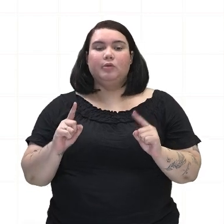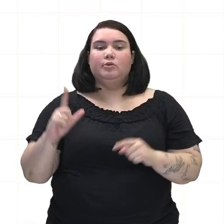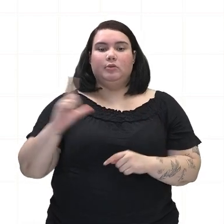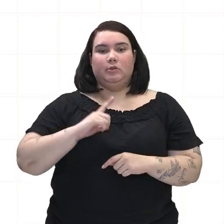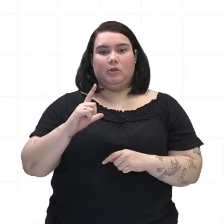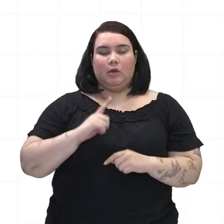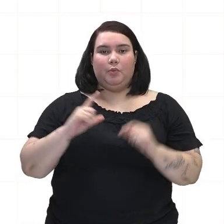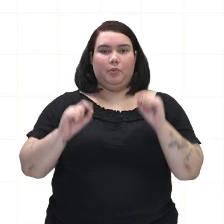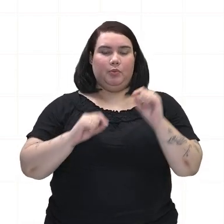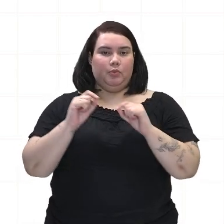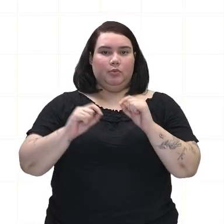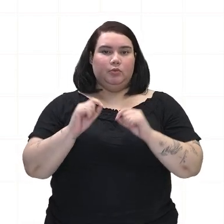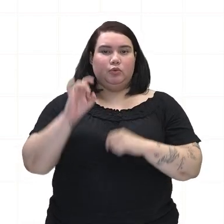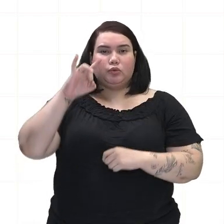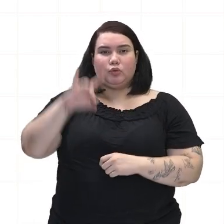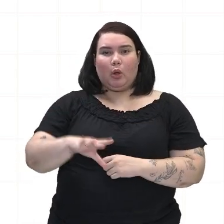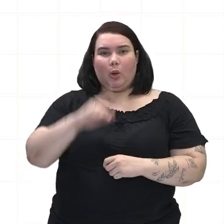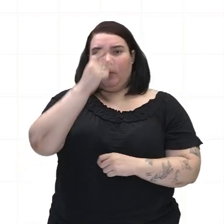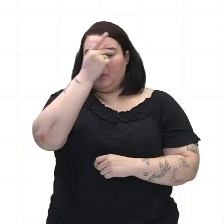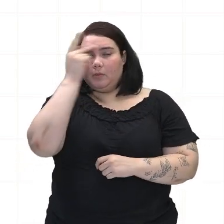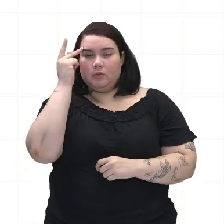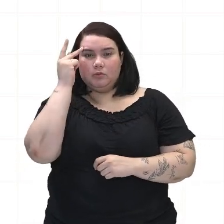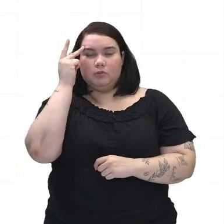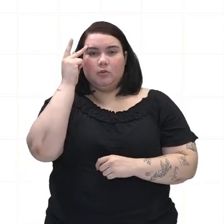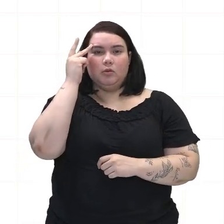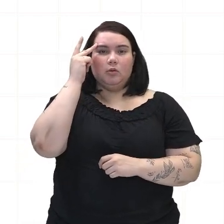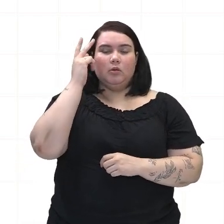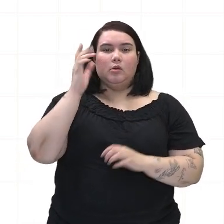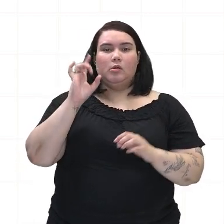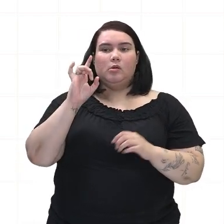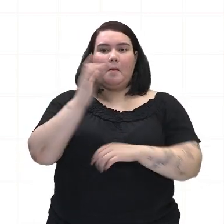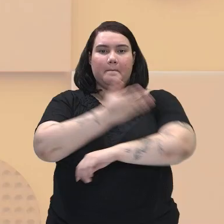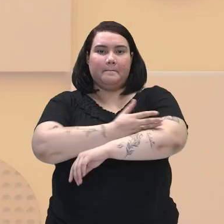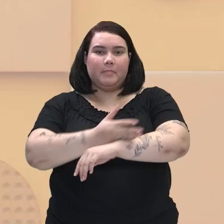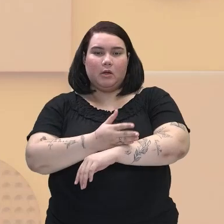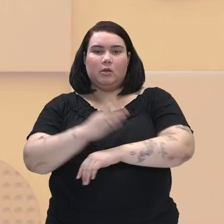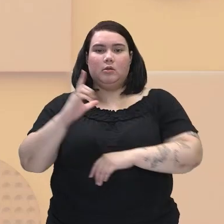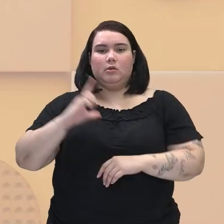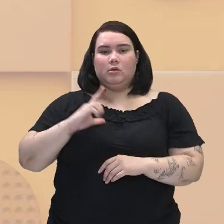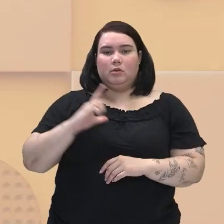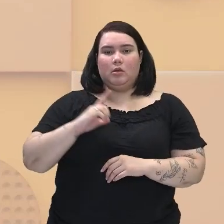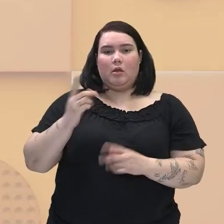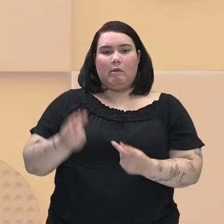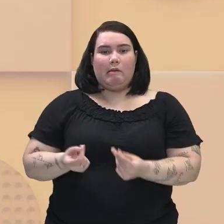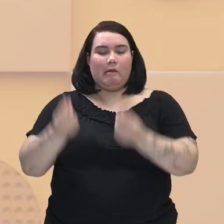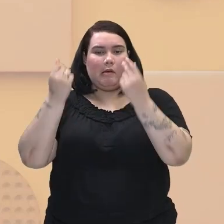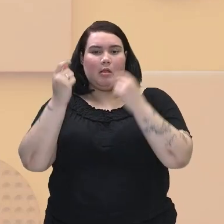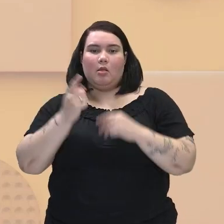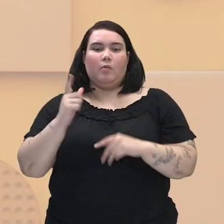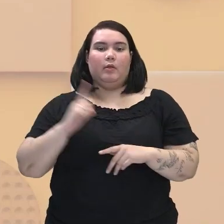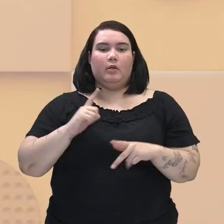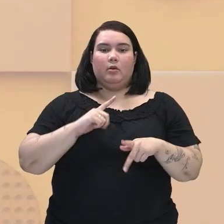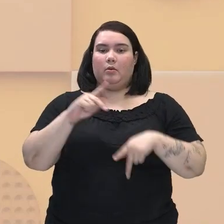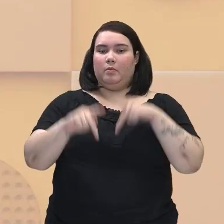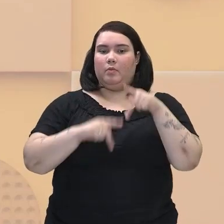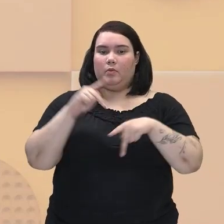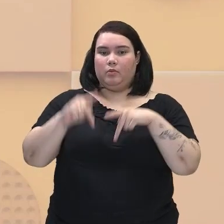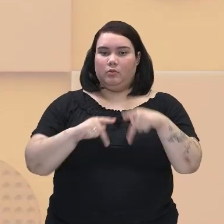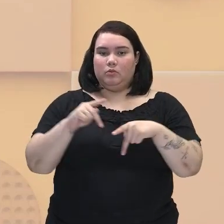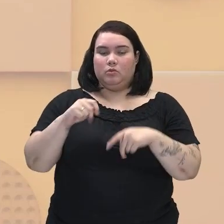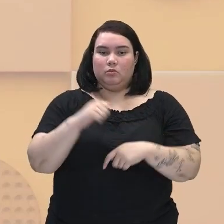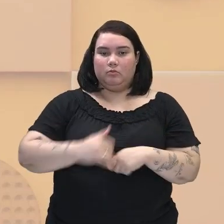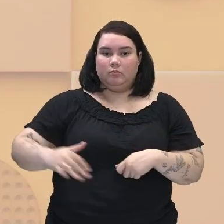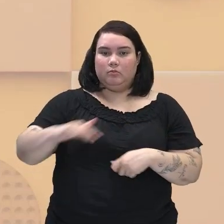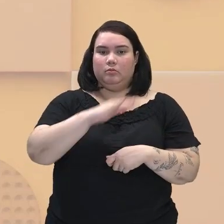pessoas pessoalmente ali, nós não vamos ter pessoas brancas, nós não vamos ter pessoas ricas, nós vamos ter a população geral do